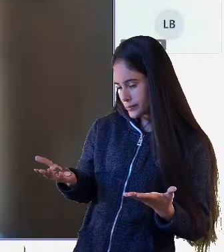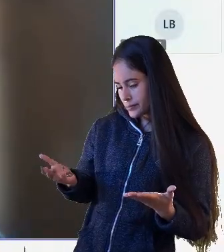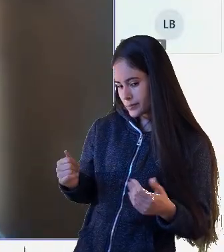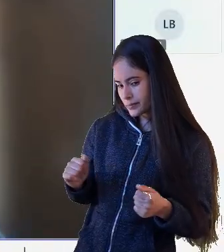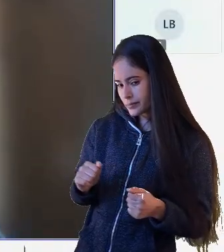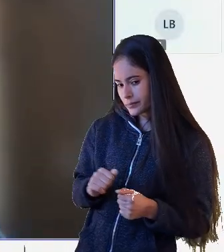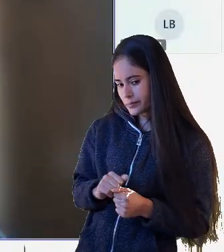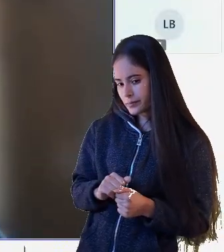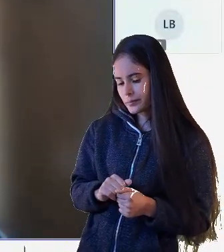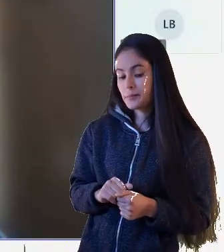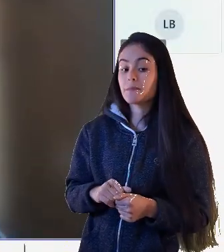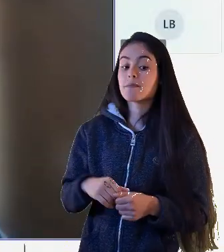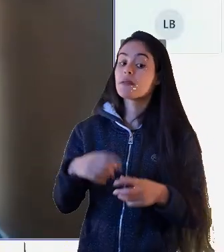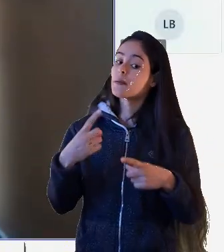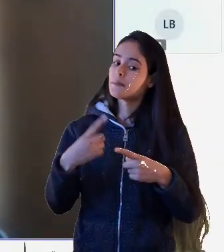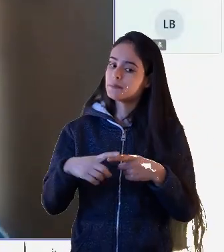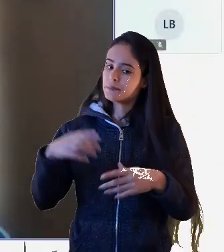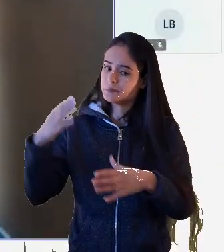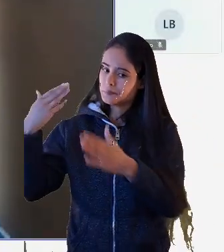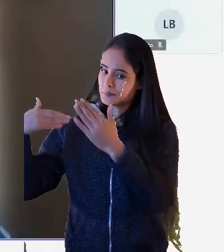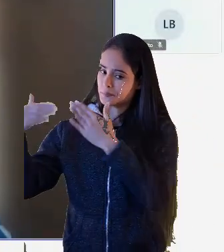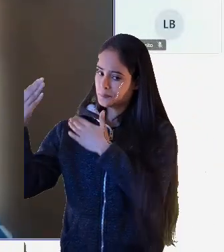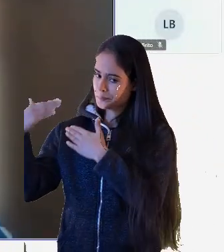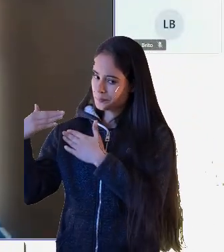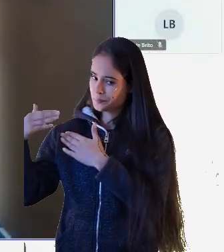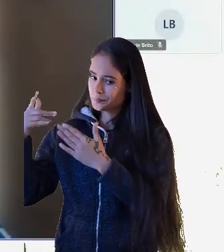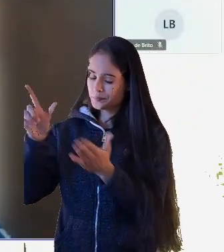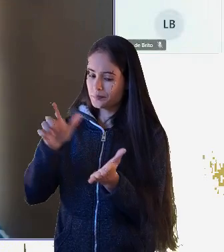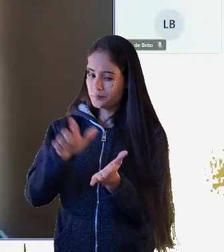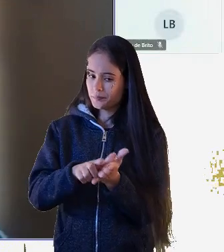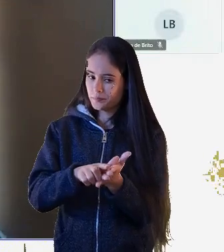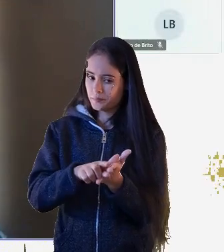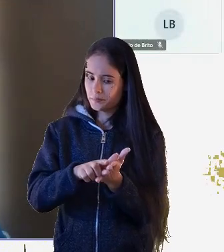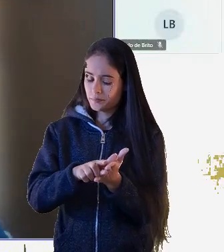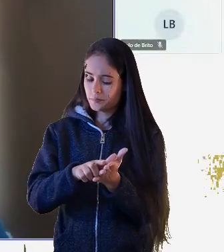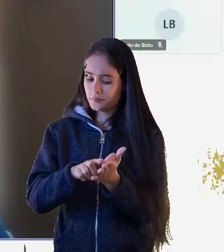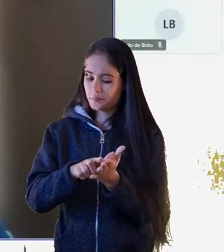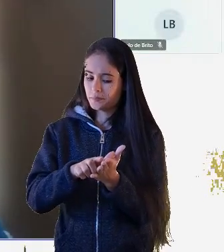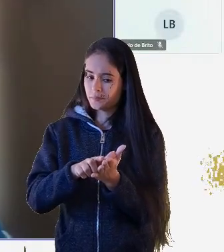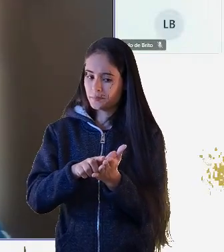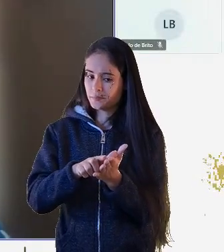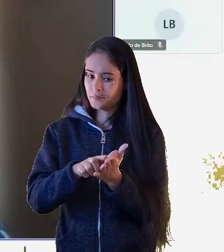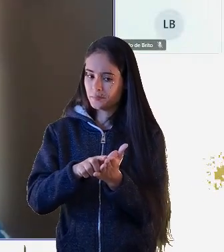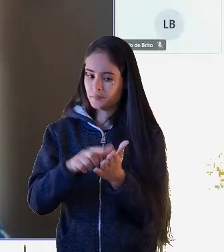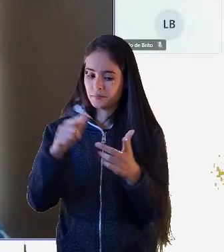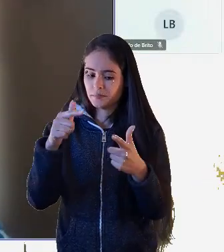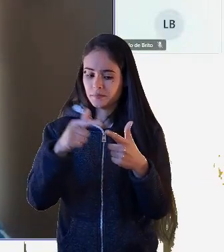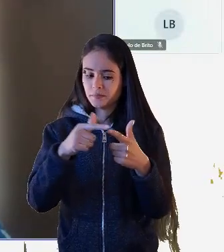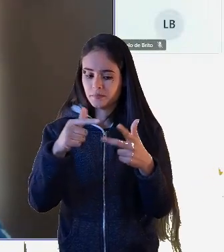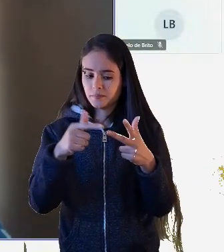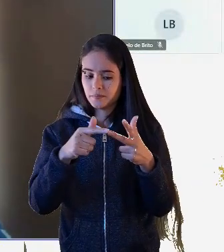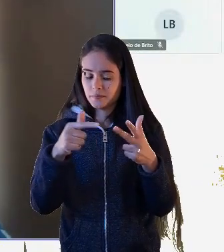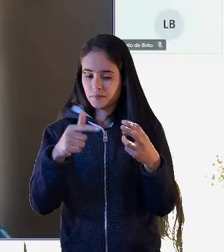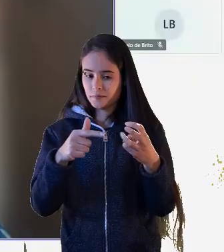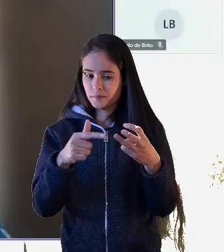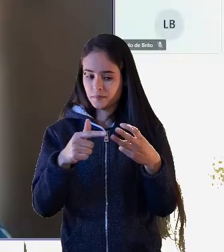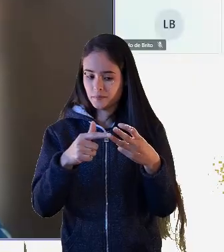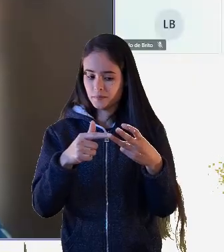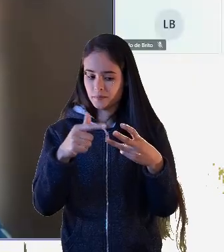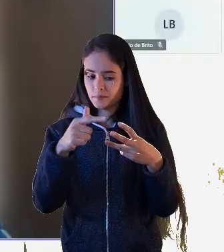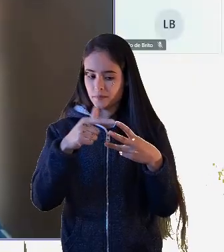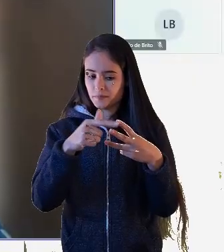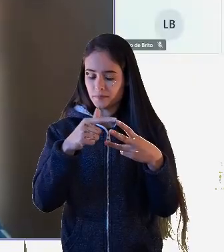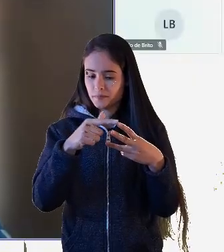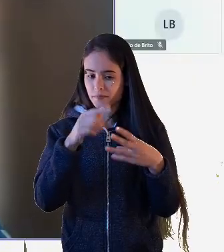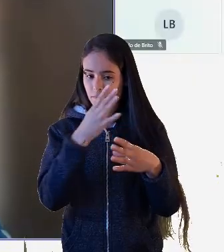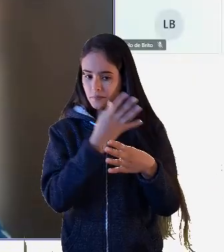não posso, não é essa a justificativa. A questão das cotas raciais, eu posso até, ter até gente que às vezes entra com recurso e